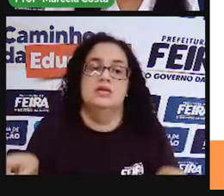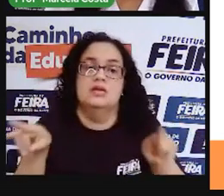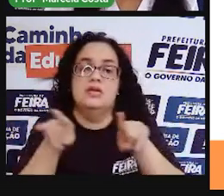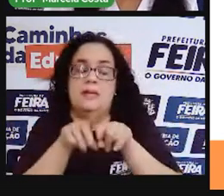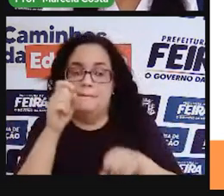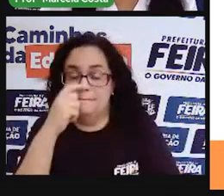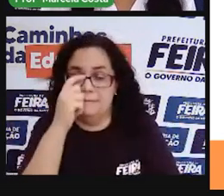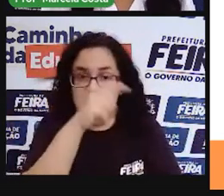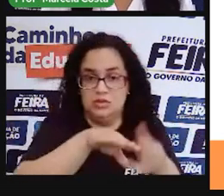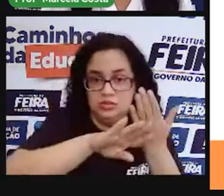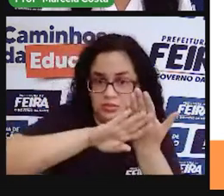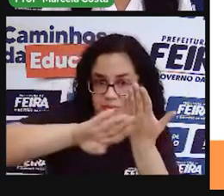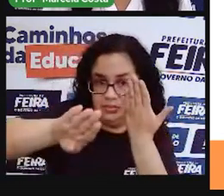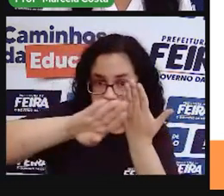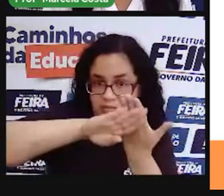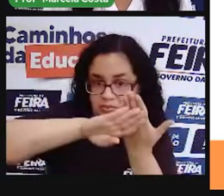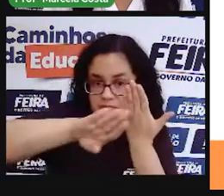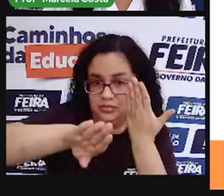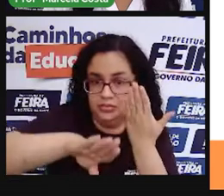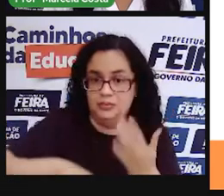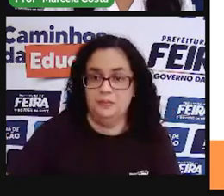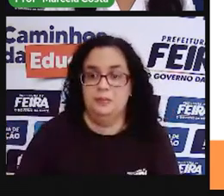coleta seletiva.